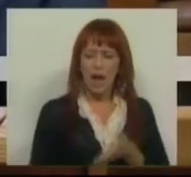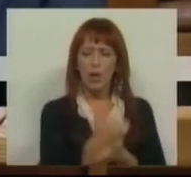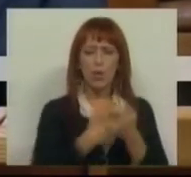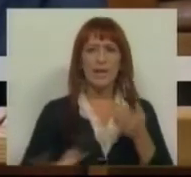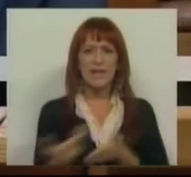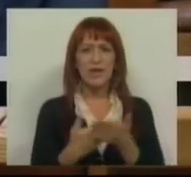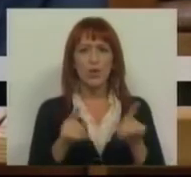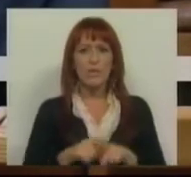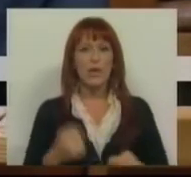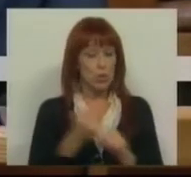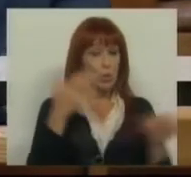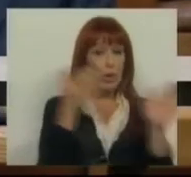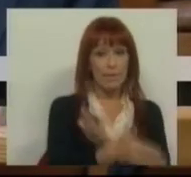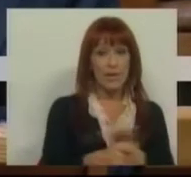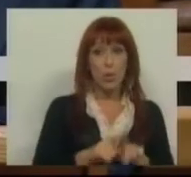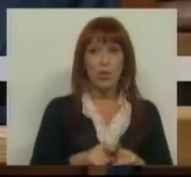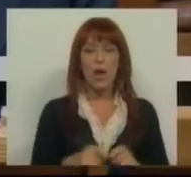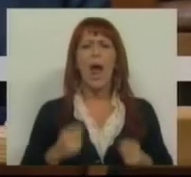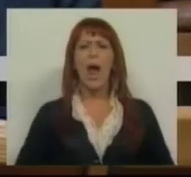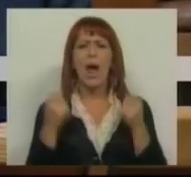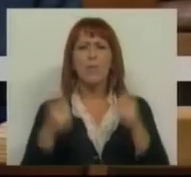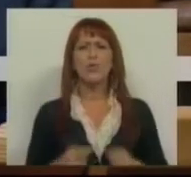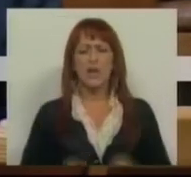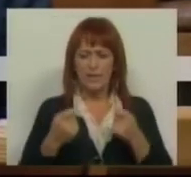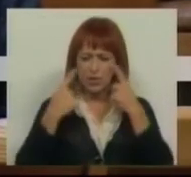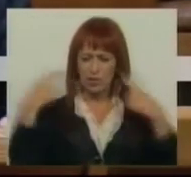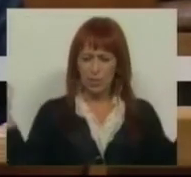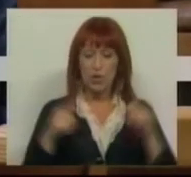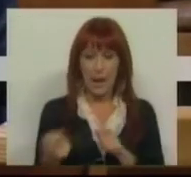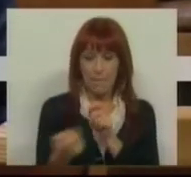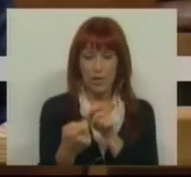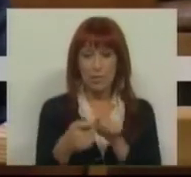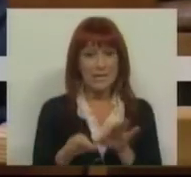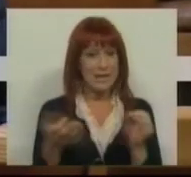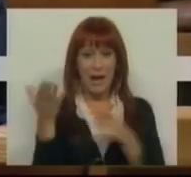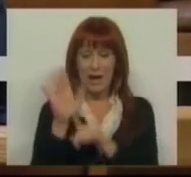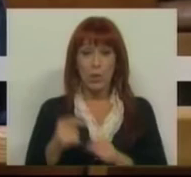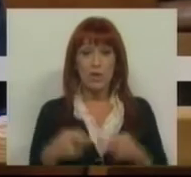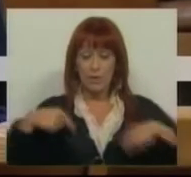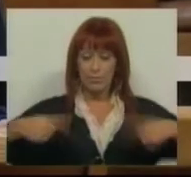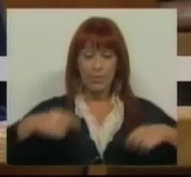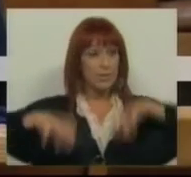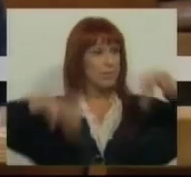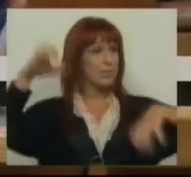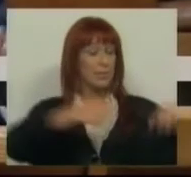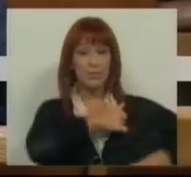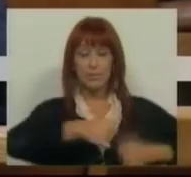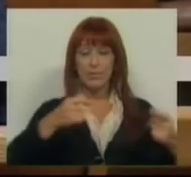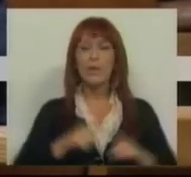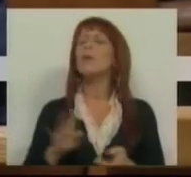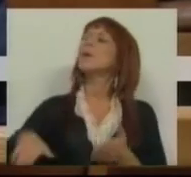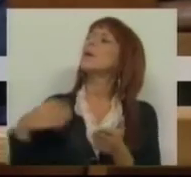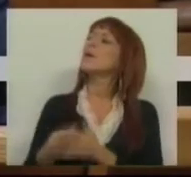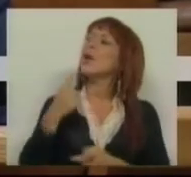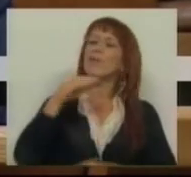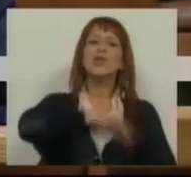da economia e do emprego, apostando no investimento público de proximidade, como é o caso da reabilitação urbana. A